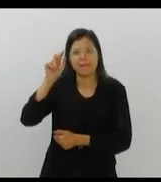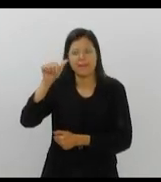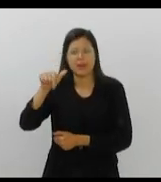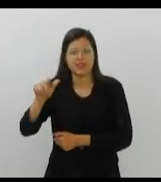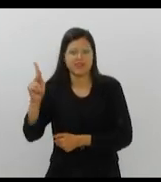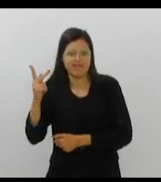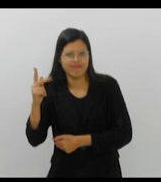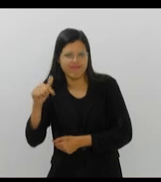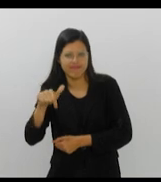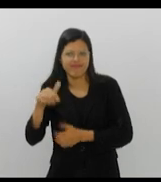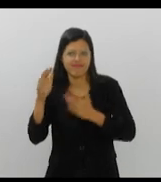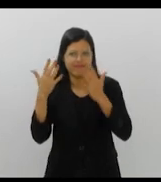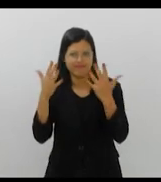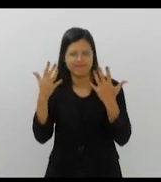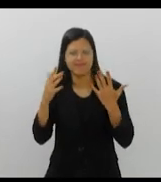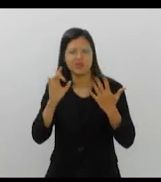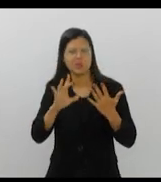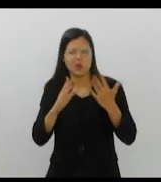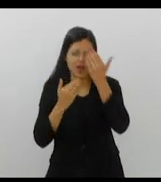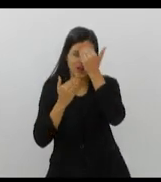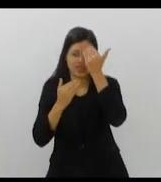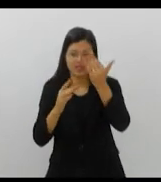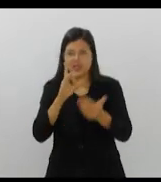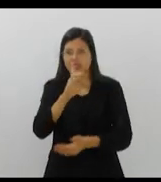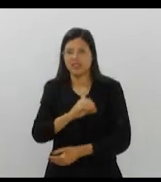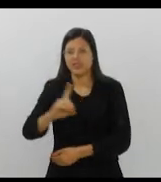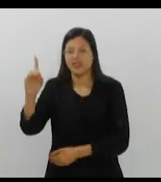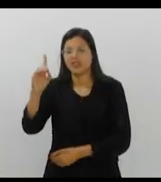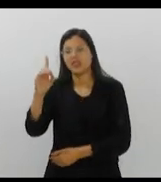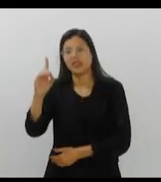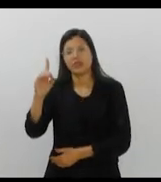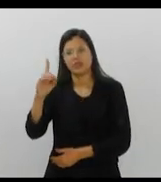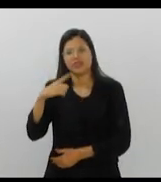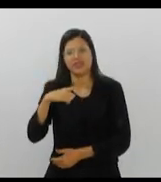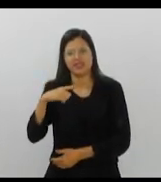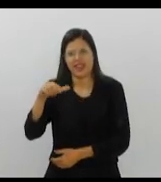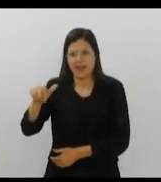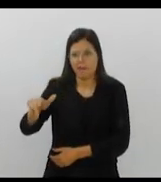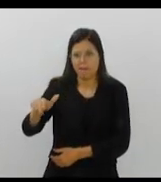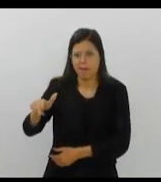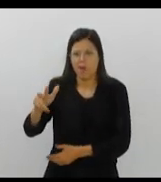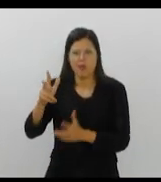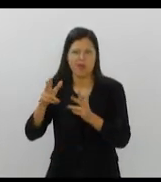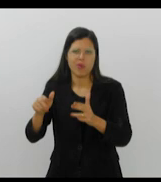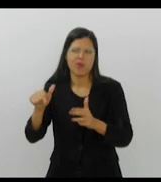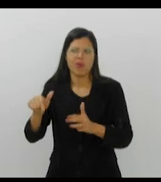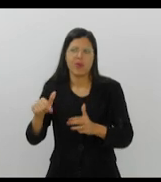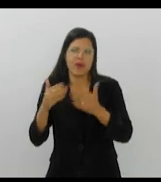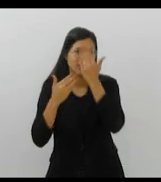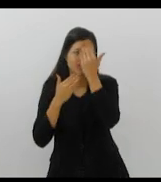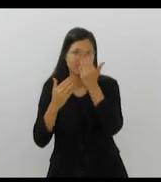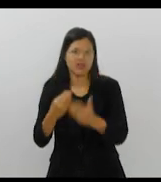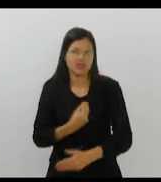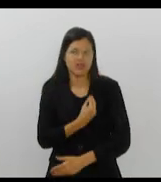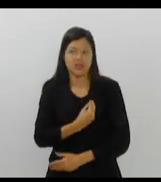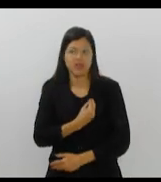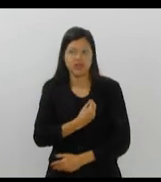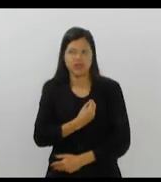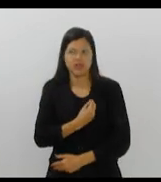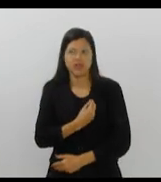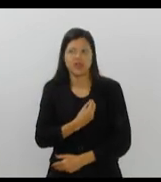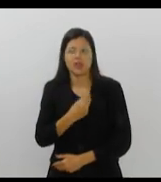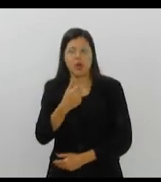te parabenizo e eu só tenho a agradecer a Deus por ter você como meu irmão. Eu agradeço a Deus pela sua vida e pelo homem